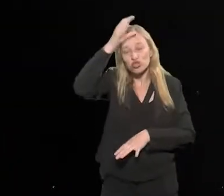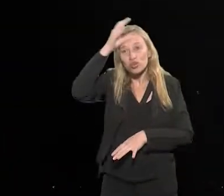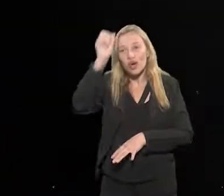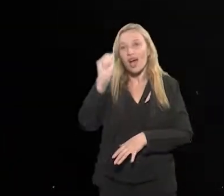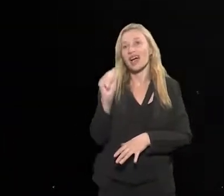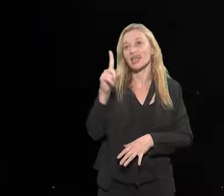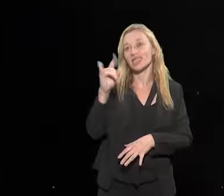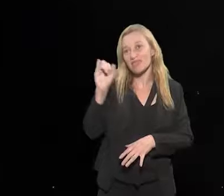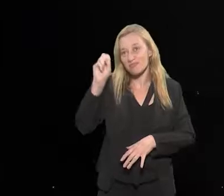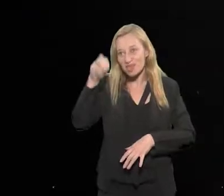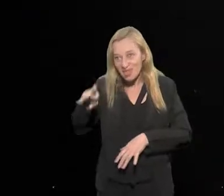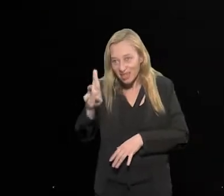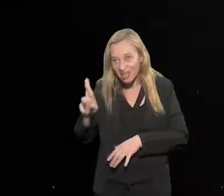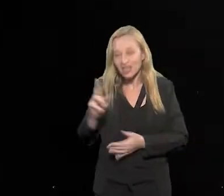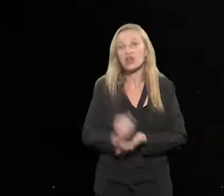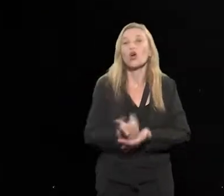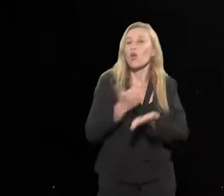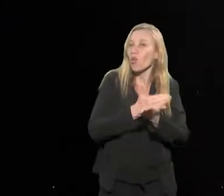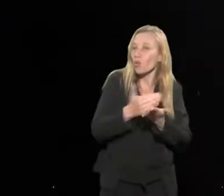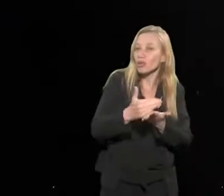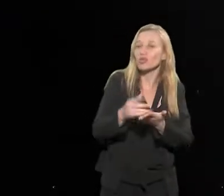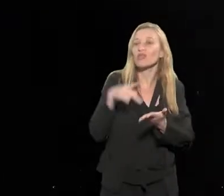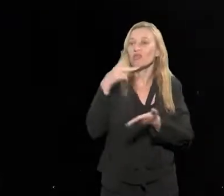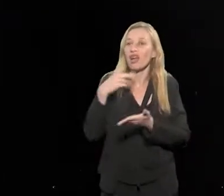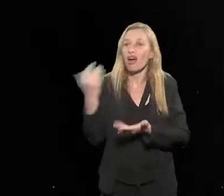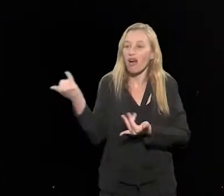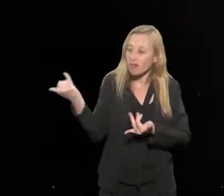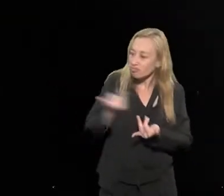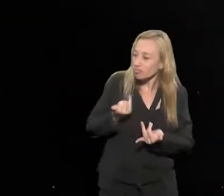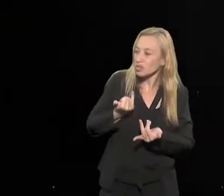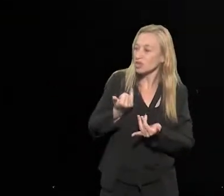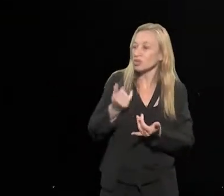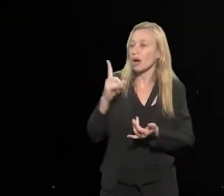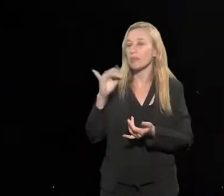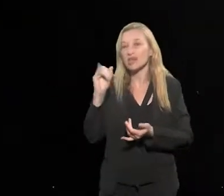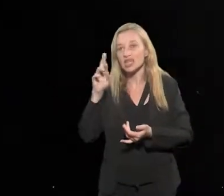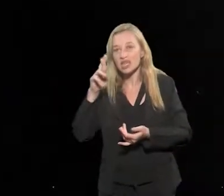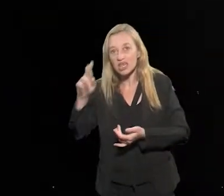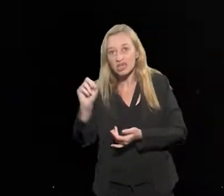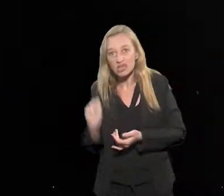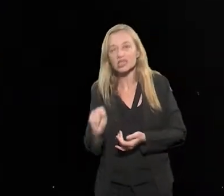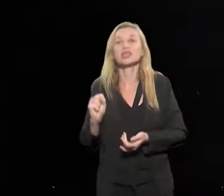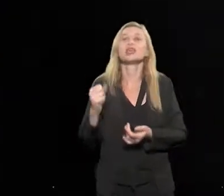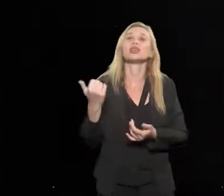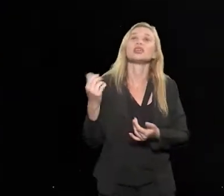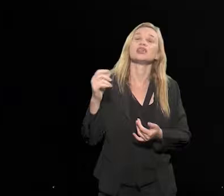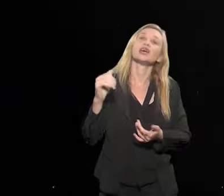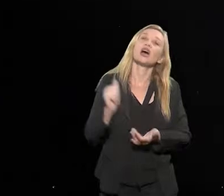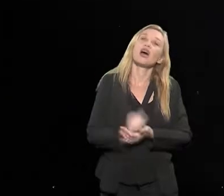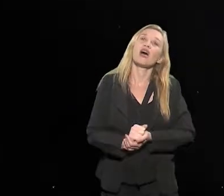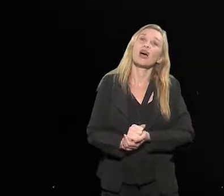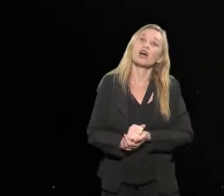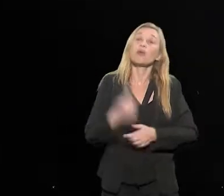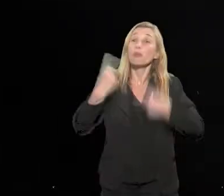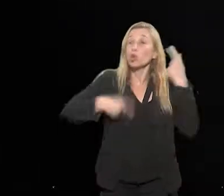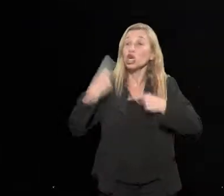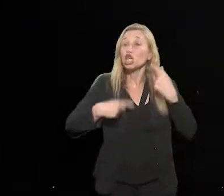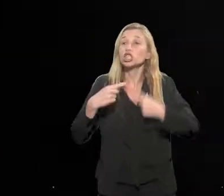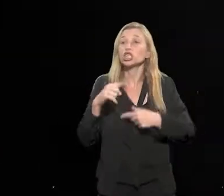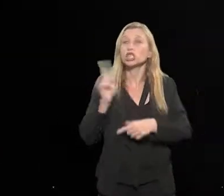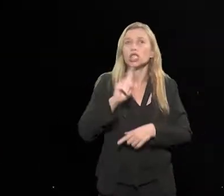esse meu tio Ademir, ele começou a falar comigo sobre Abdias do Nascimento, ele começou a falar comigo